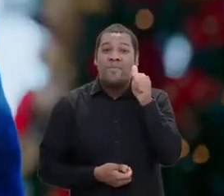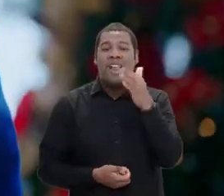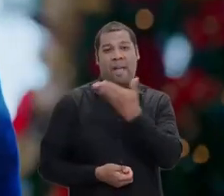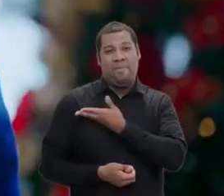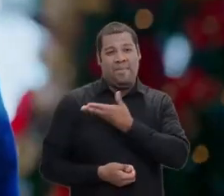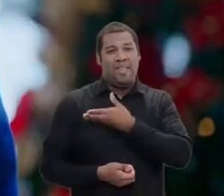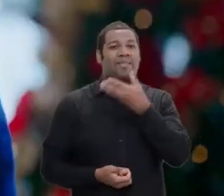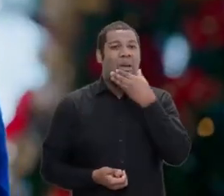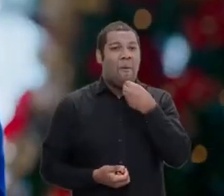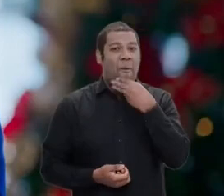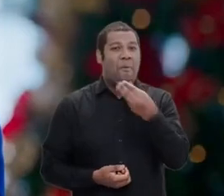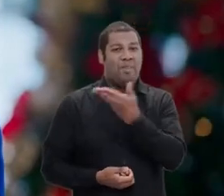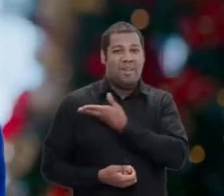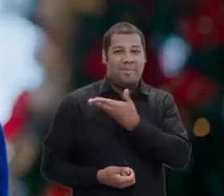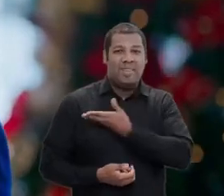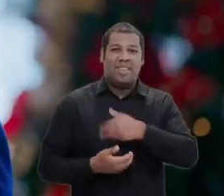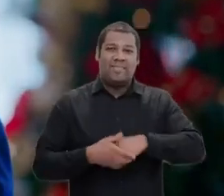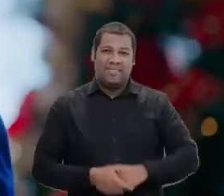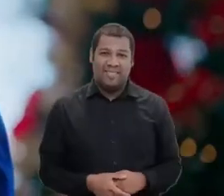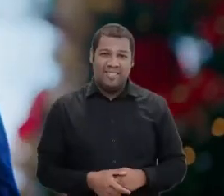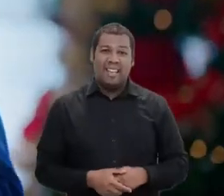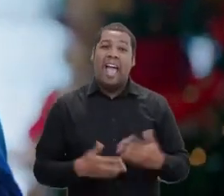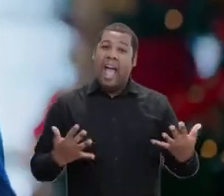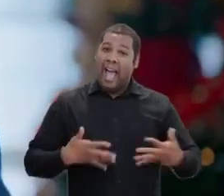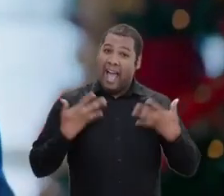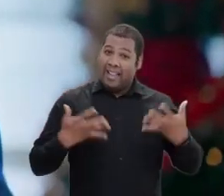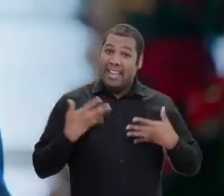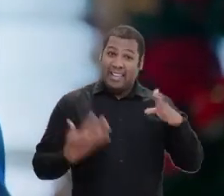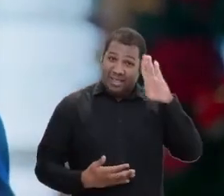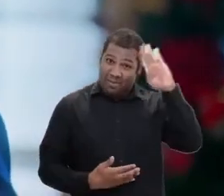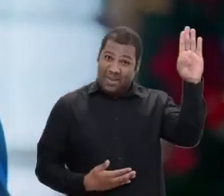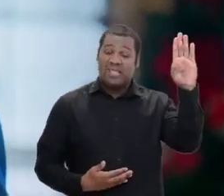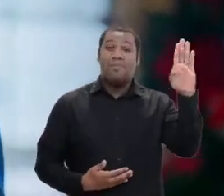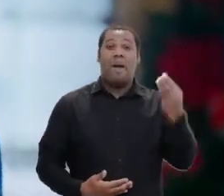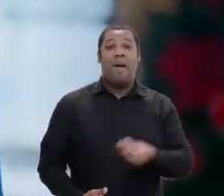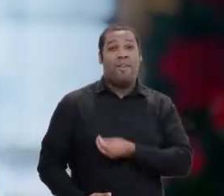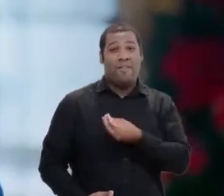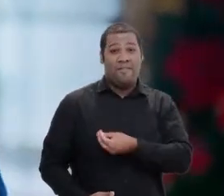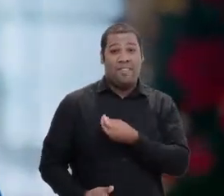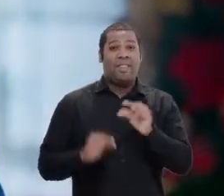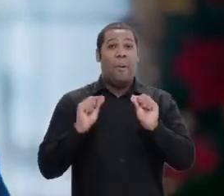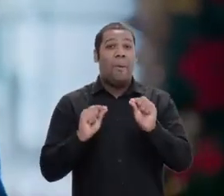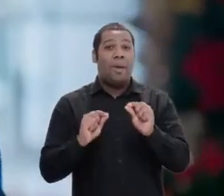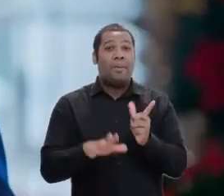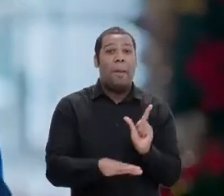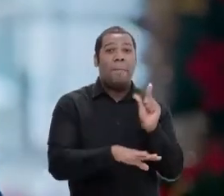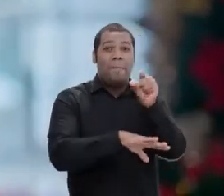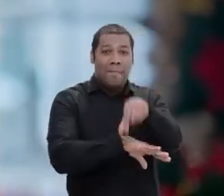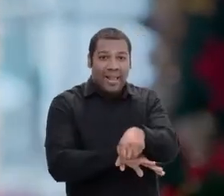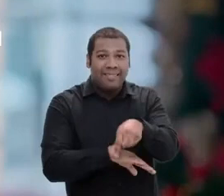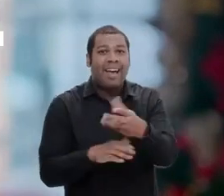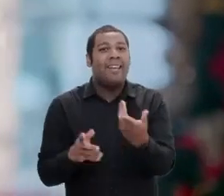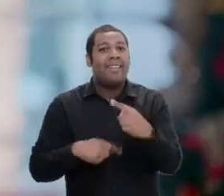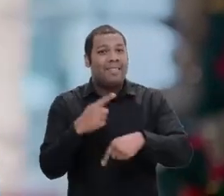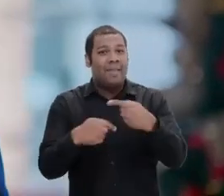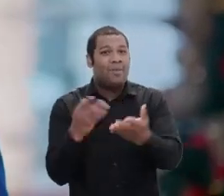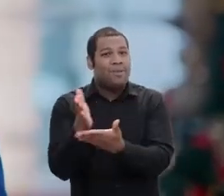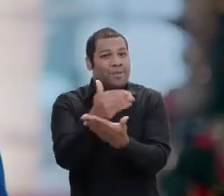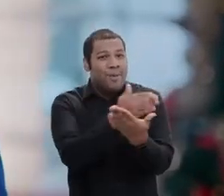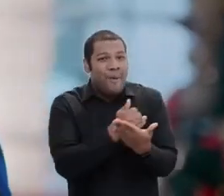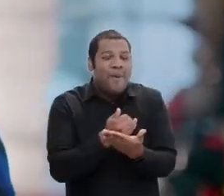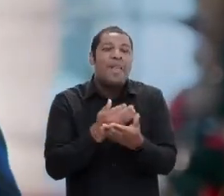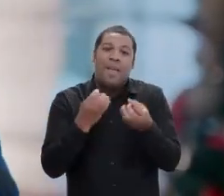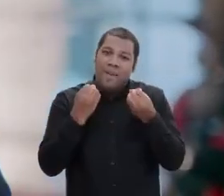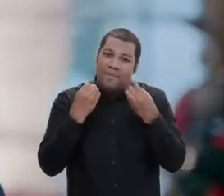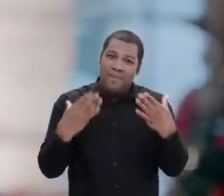Minhas amigas e meus amigos, uma das maiores alegrias da vida é poder colher aquilo que se plantou. Por